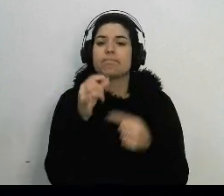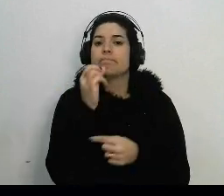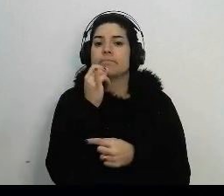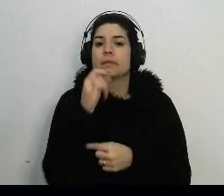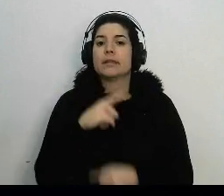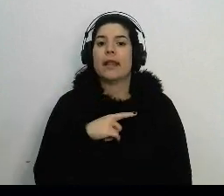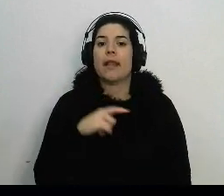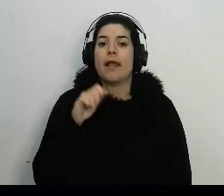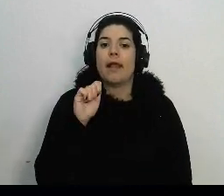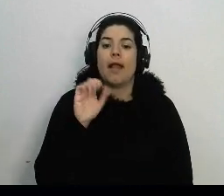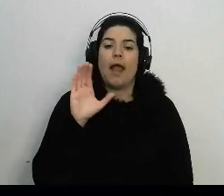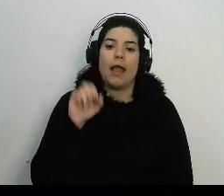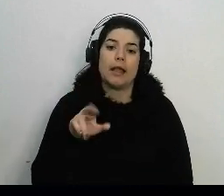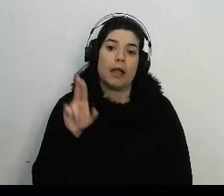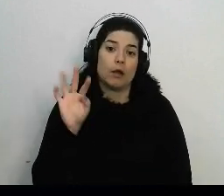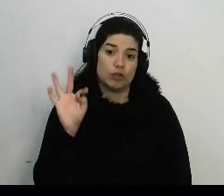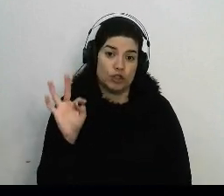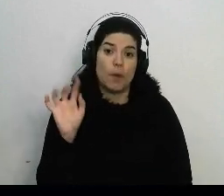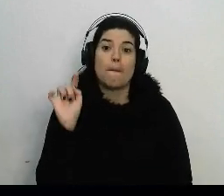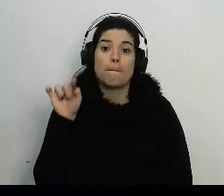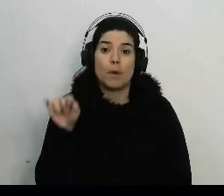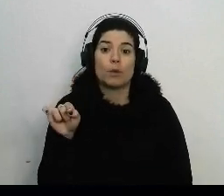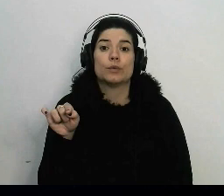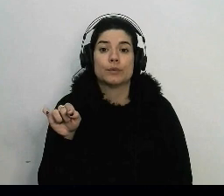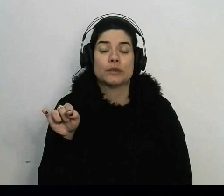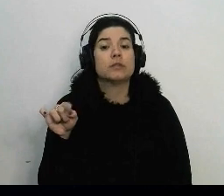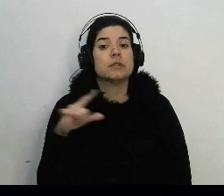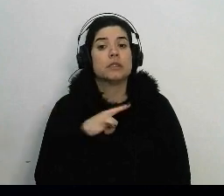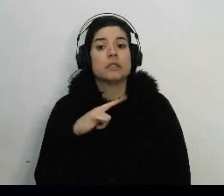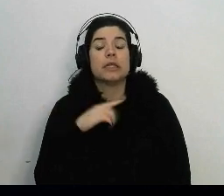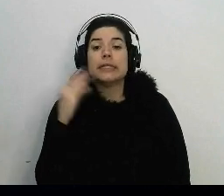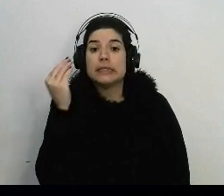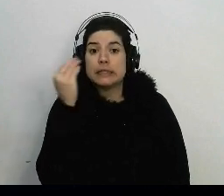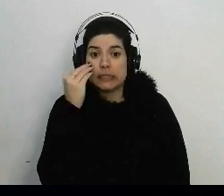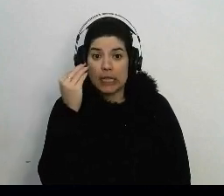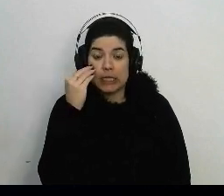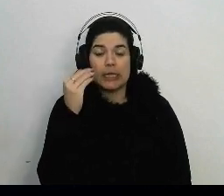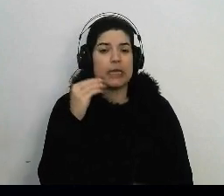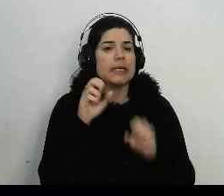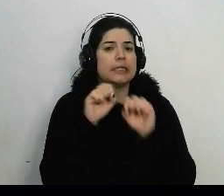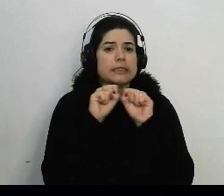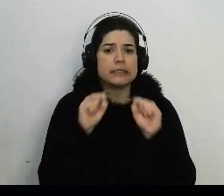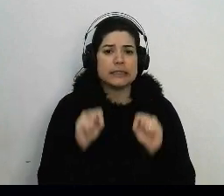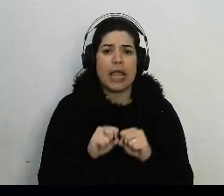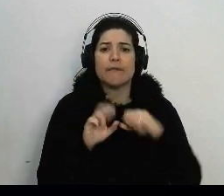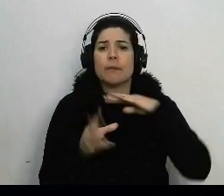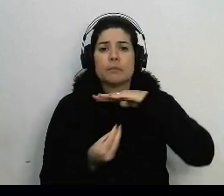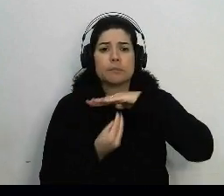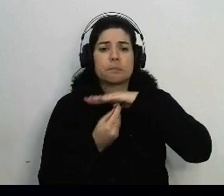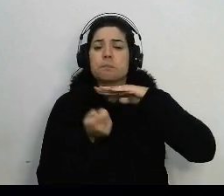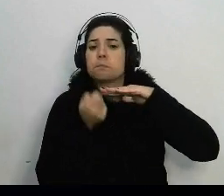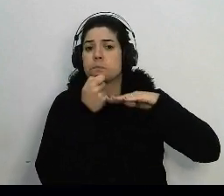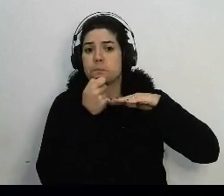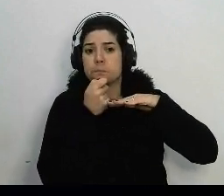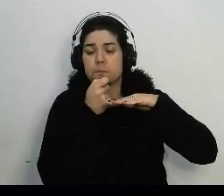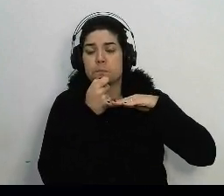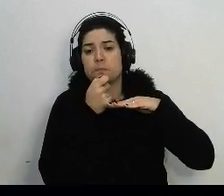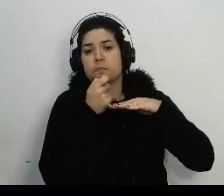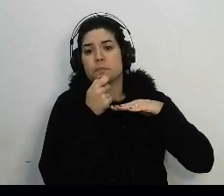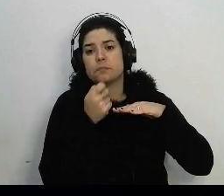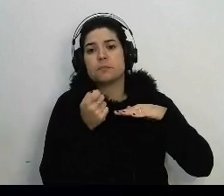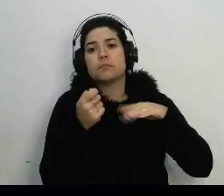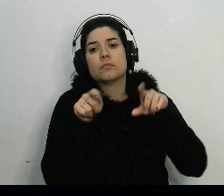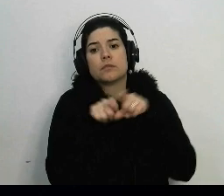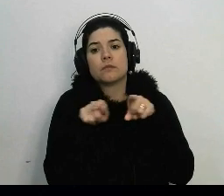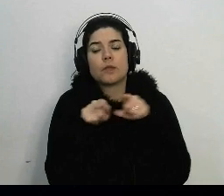account.spec. Se eu for fazer um teste focado não na estrutura de services, repositórios e e controllers que eu